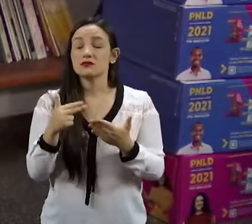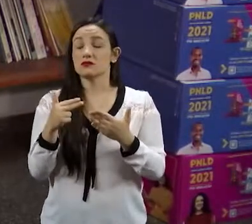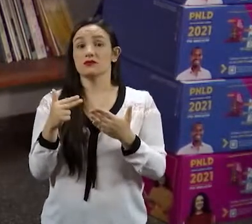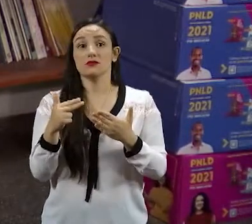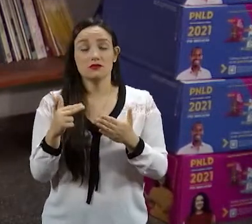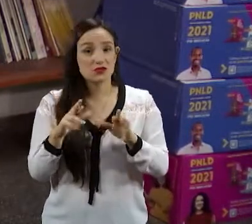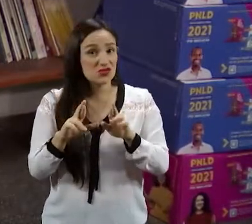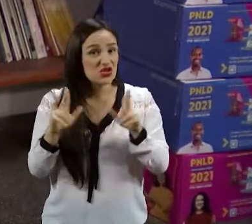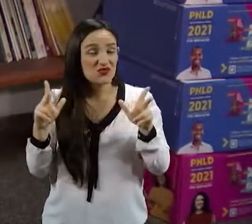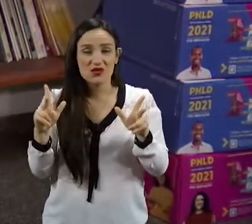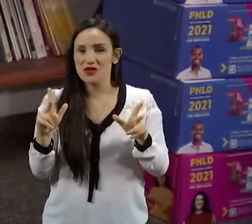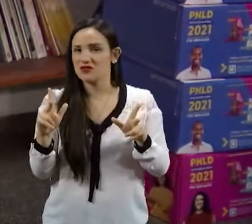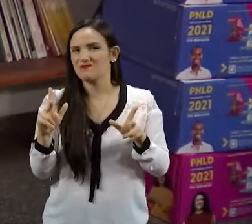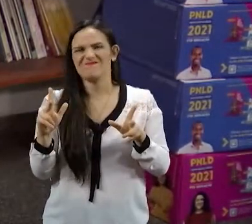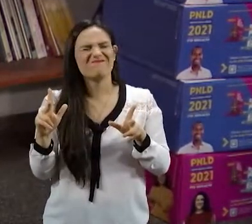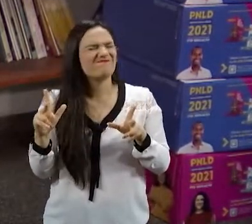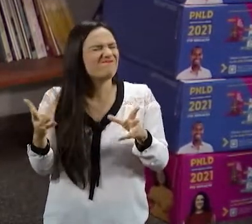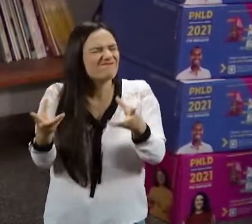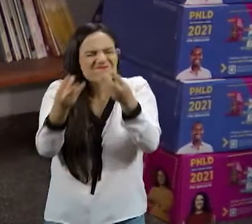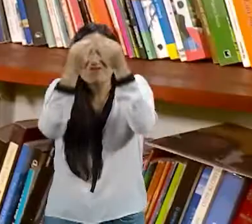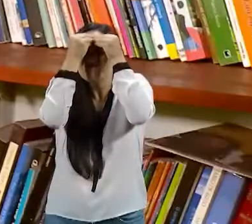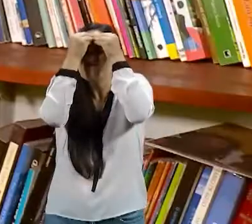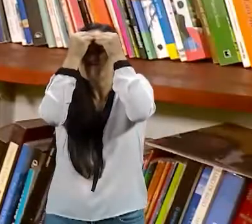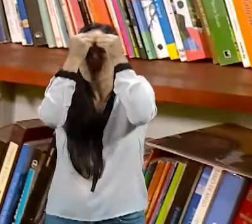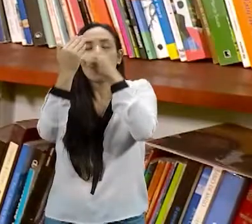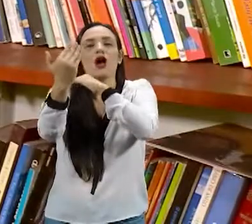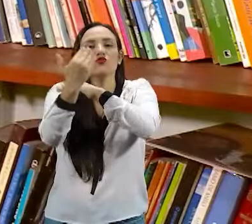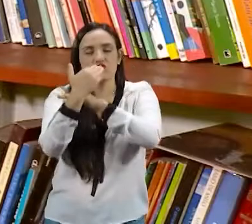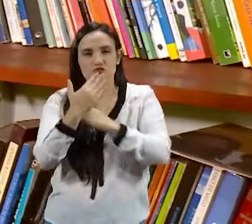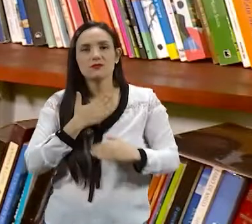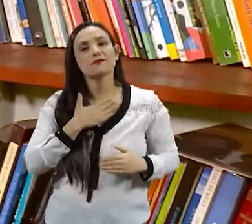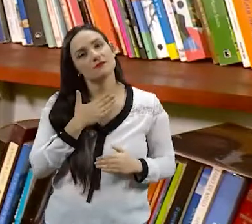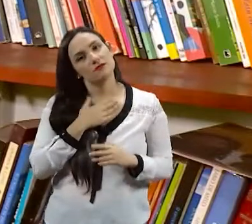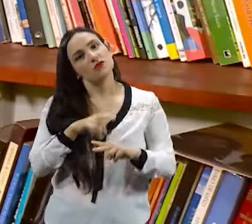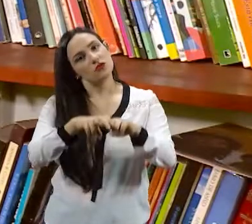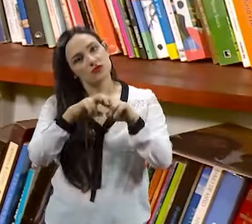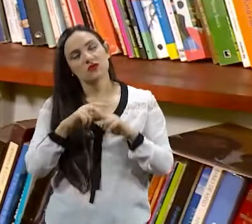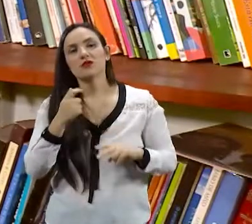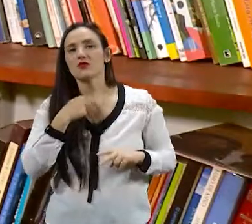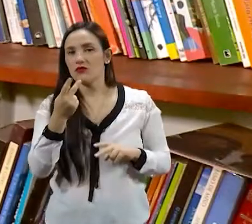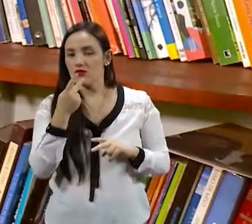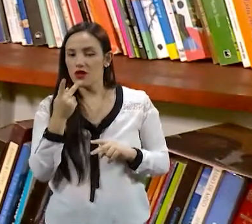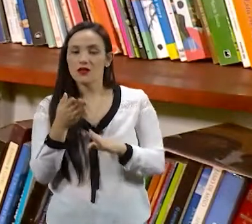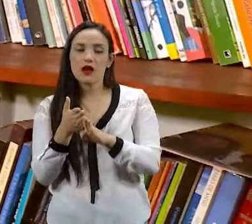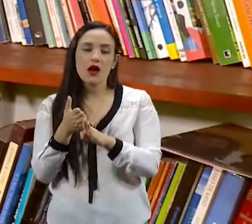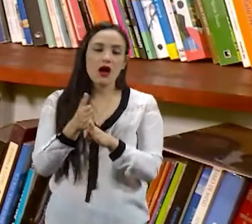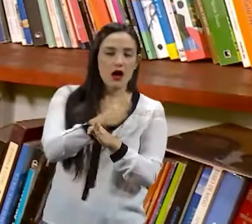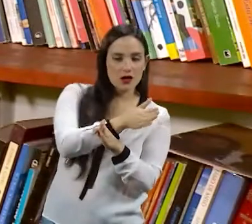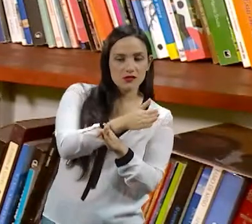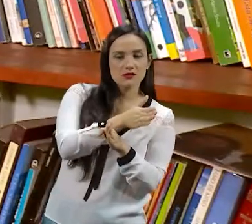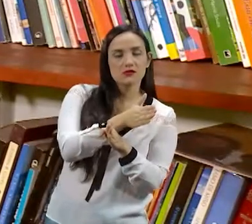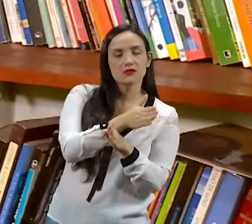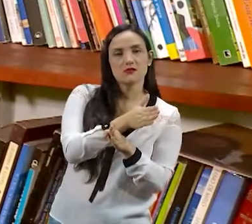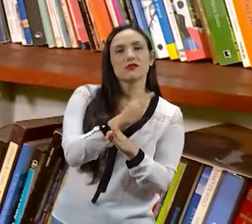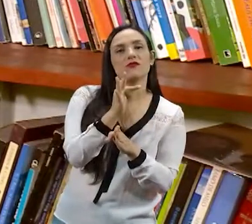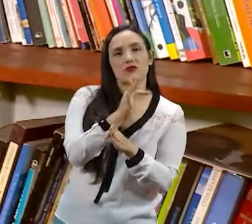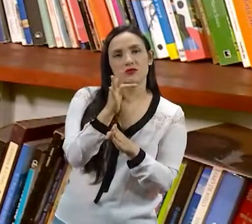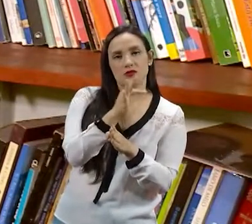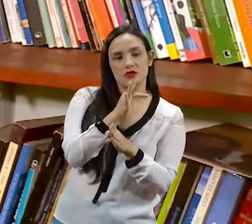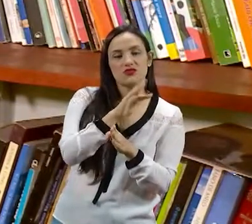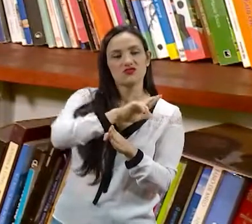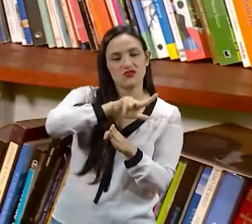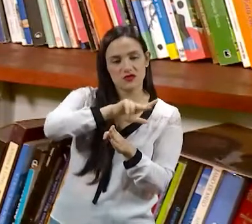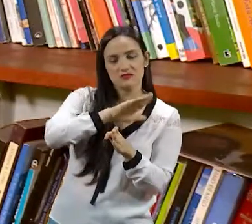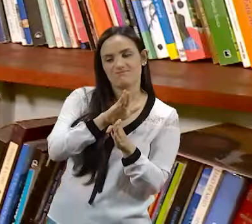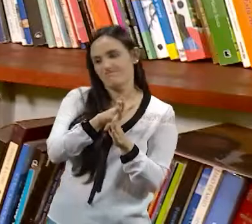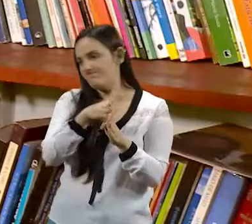eu voltei com outra base de conhecimento que me ajudou muito. Então, é por isso que eu digo que antes da universidade eu tive